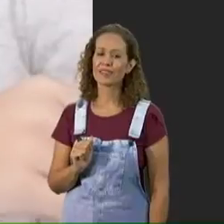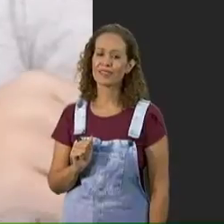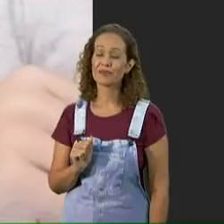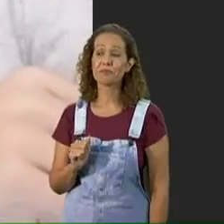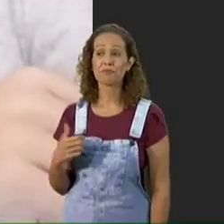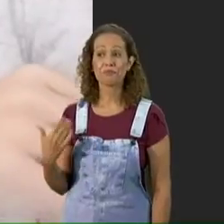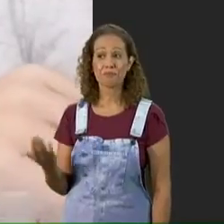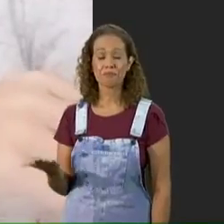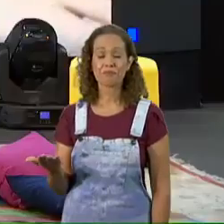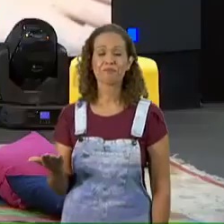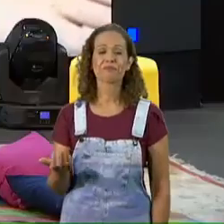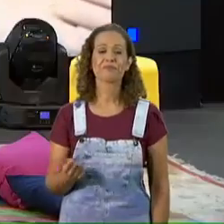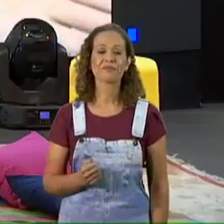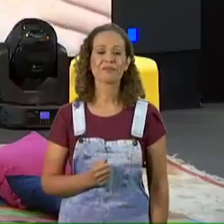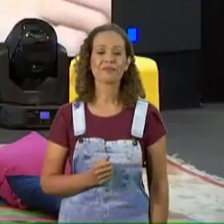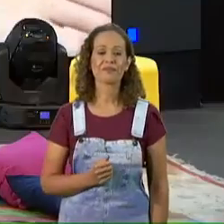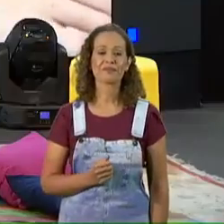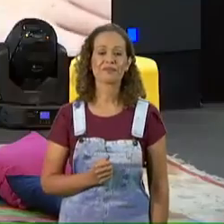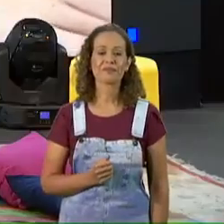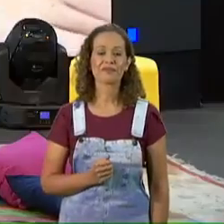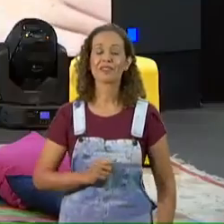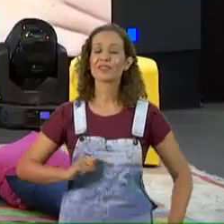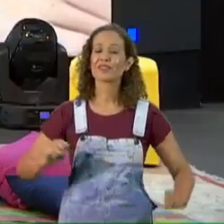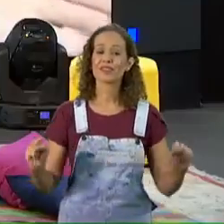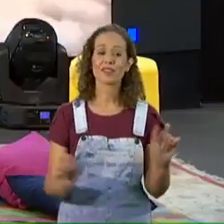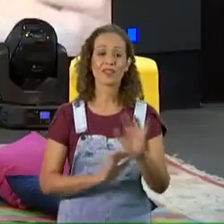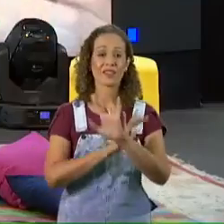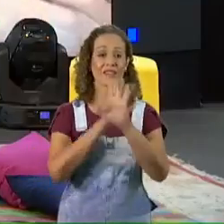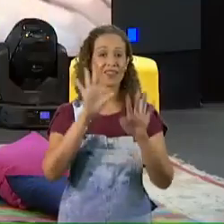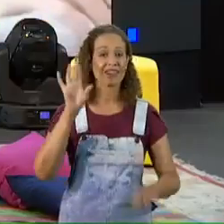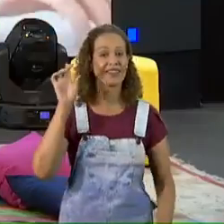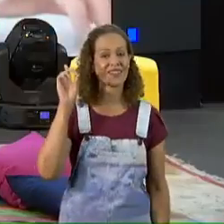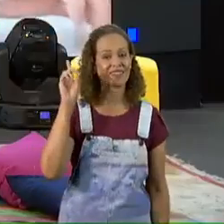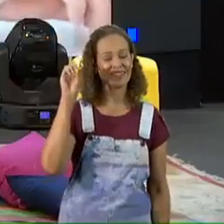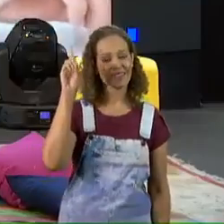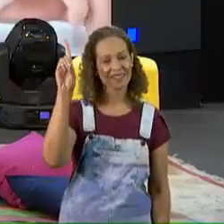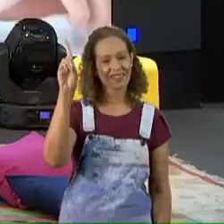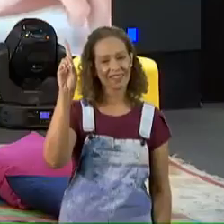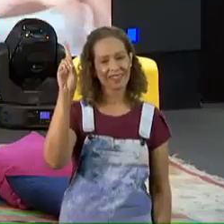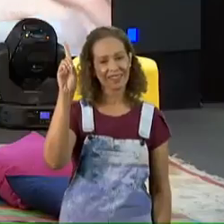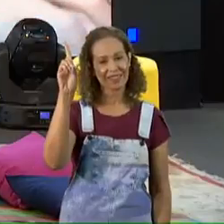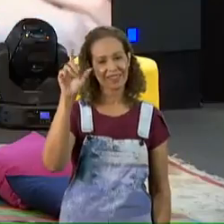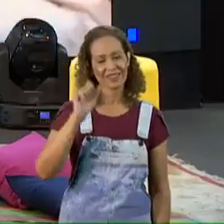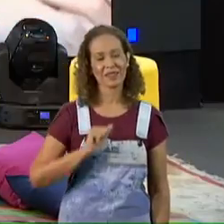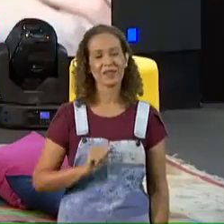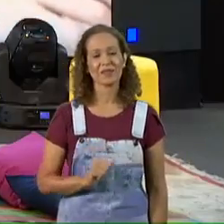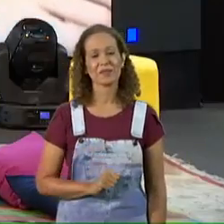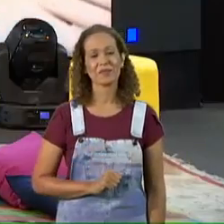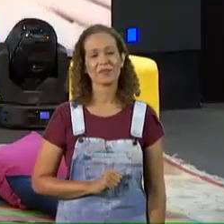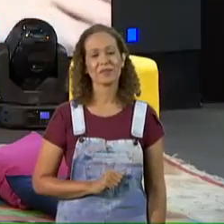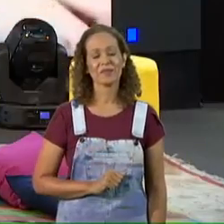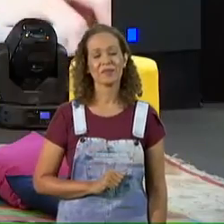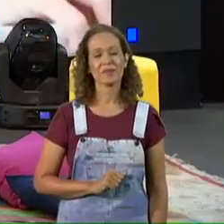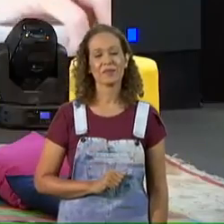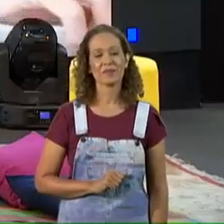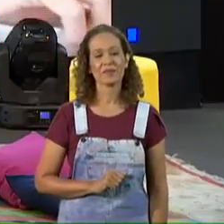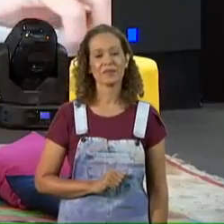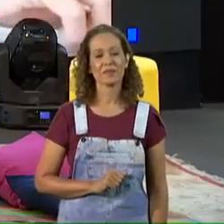3. Nó, Glória a Deus. glória a Então, Deus. quer que se ajude a orar?